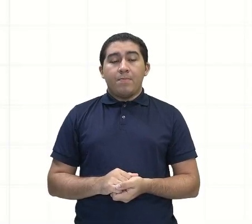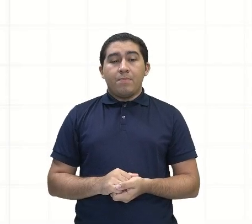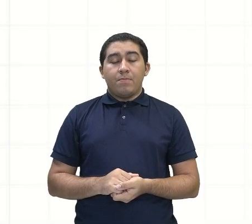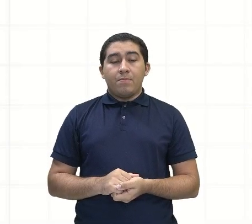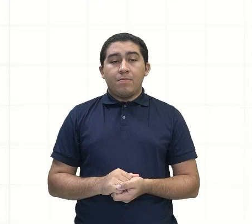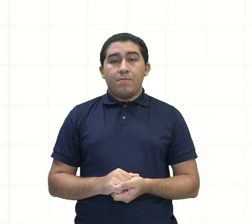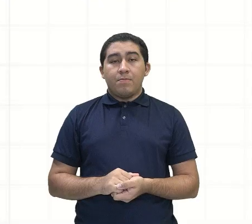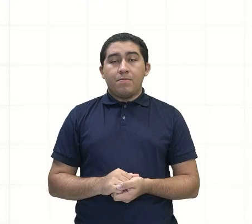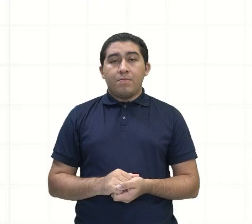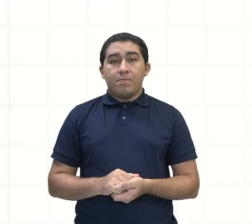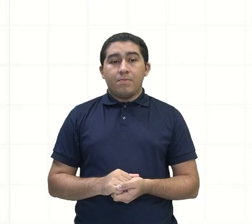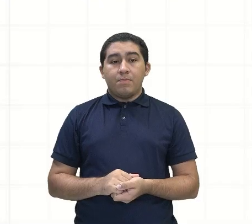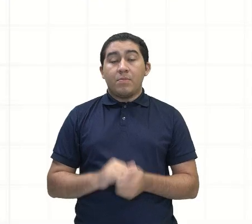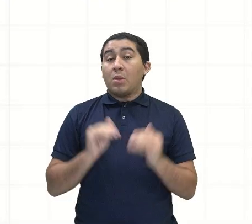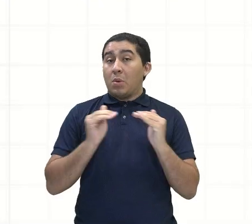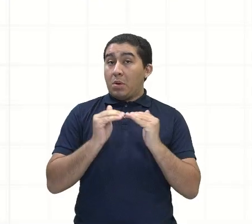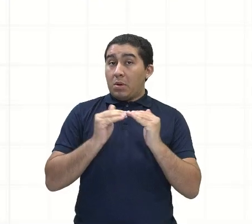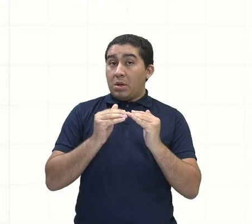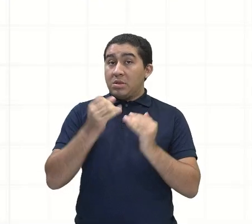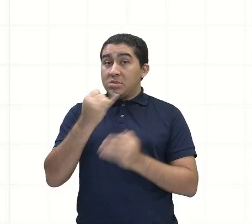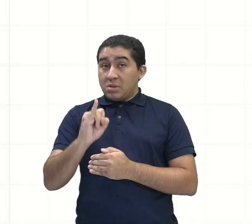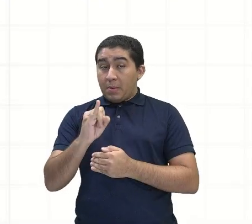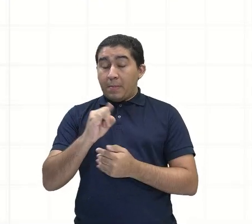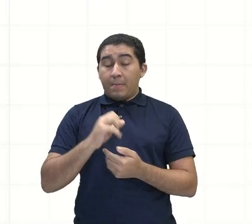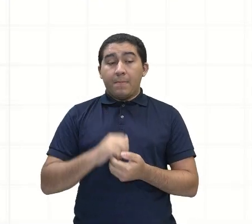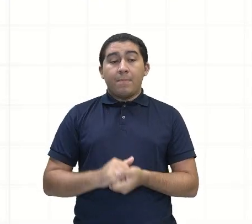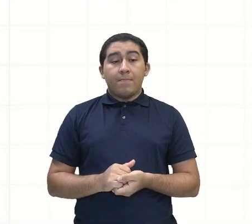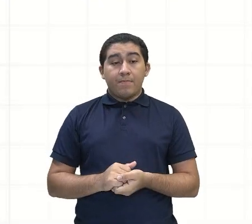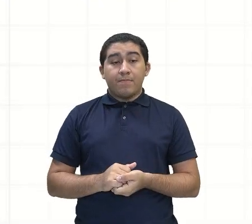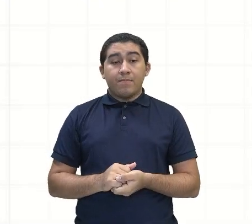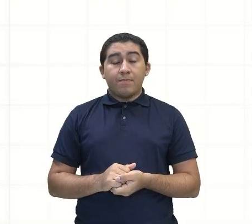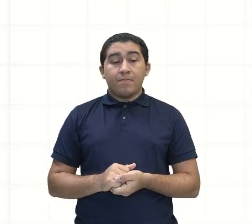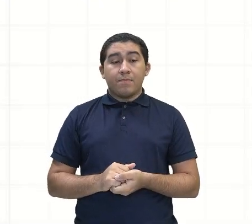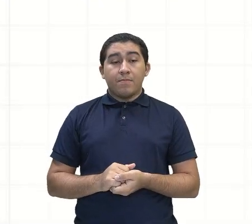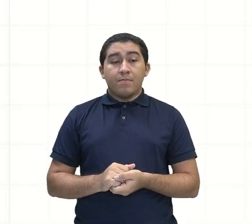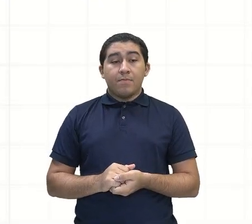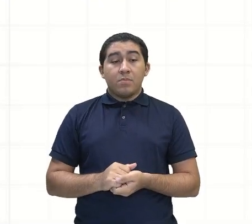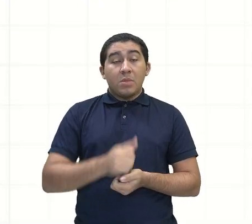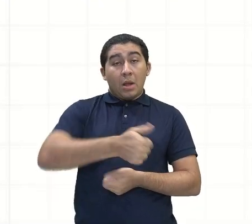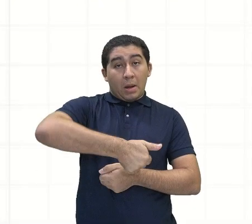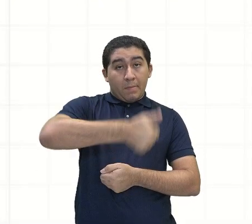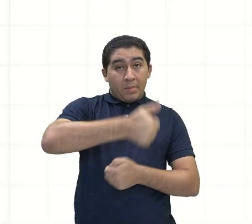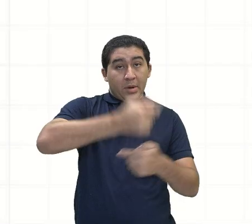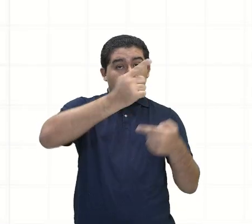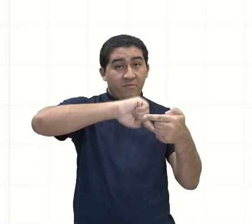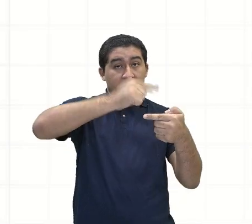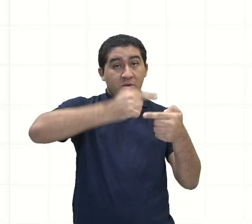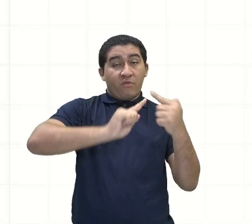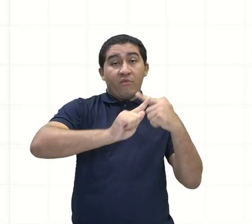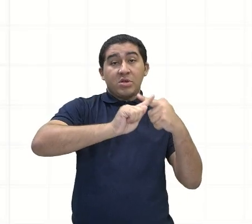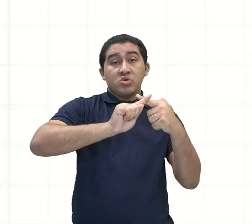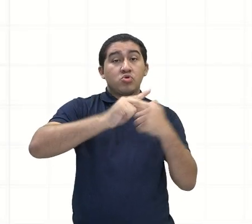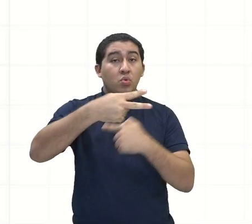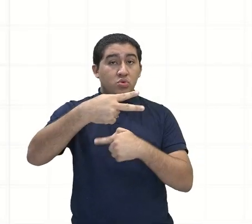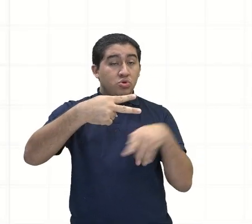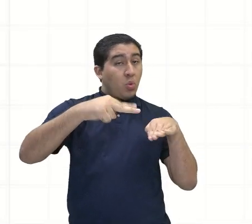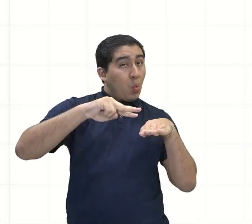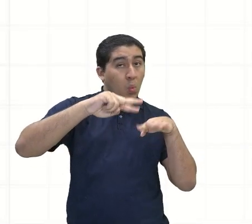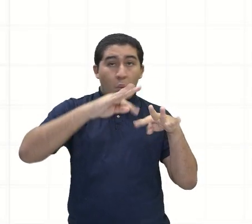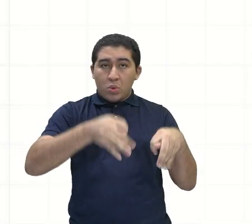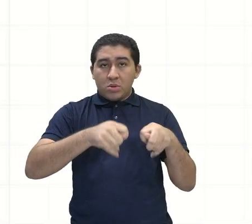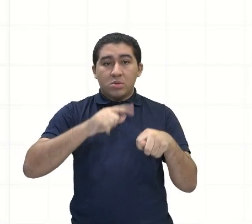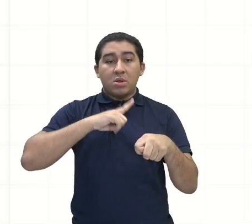você concorda comigo que se eu multiplicar essa primeira fração aqui por 2, eu